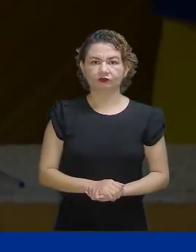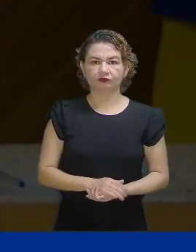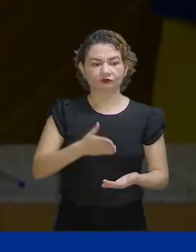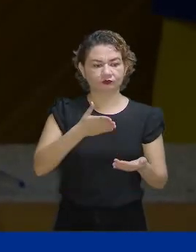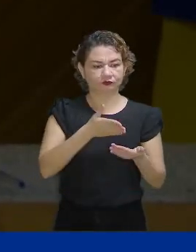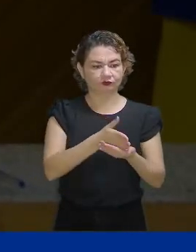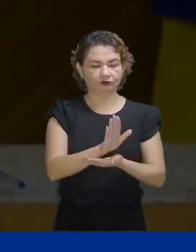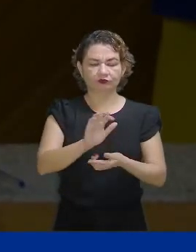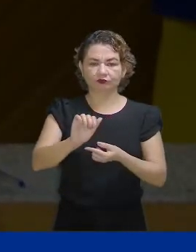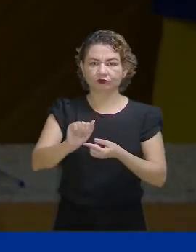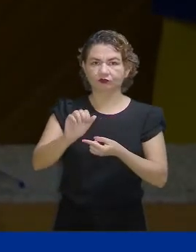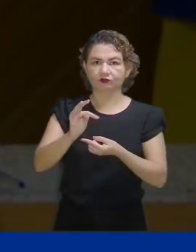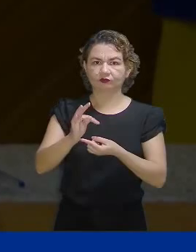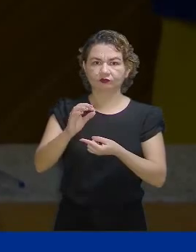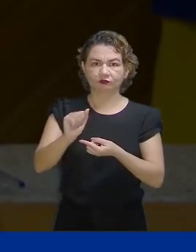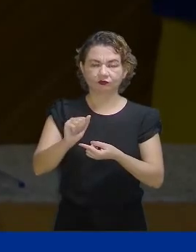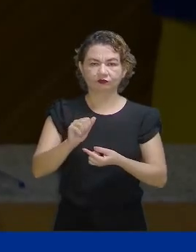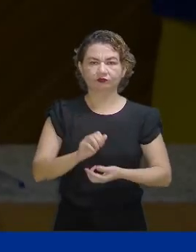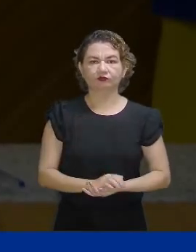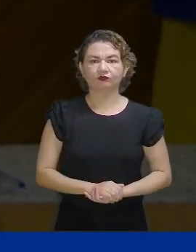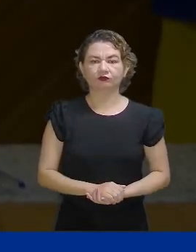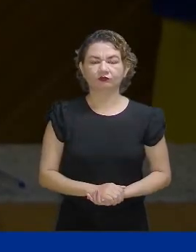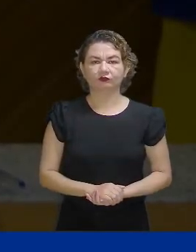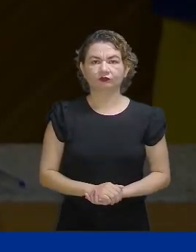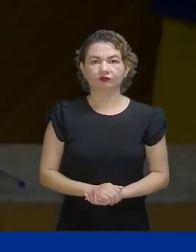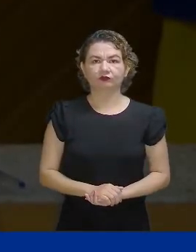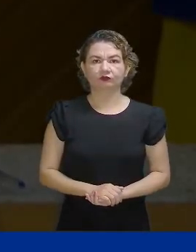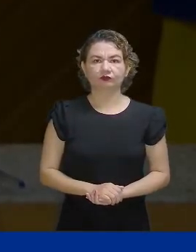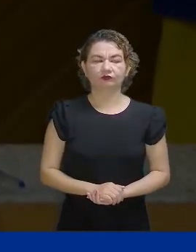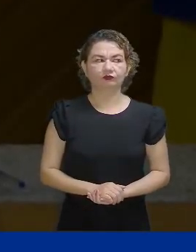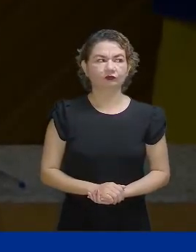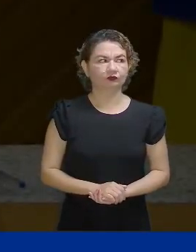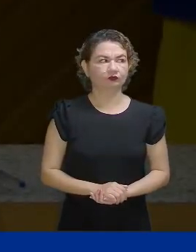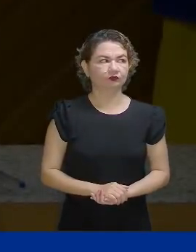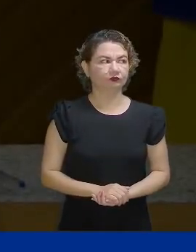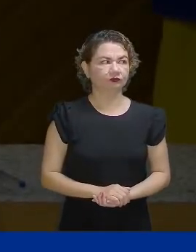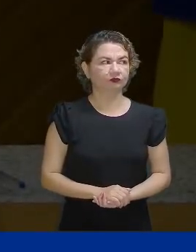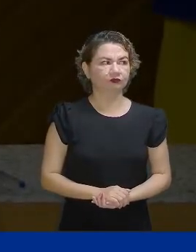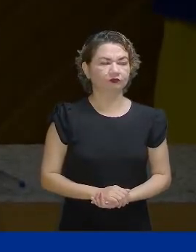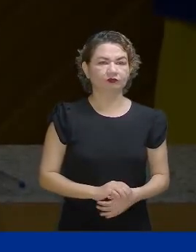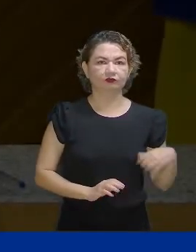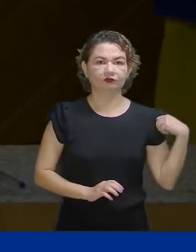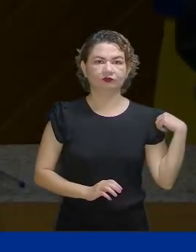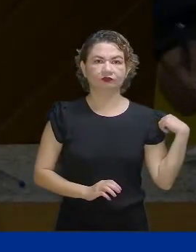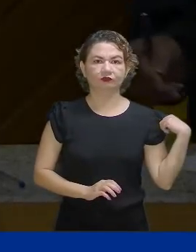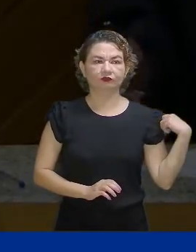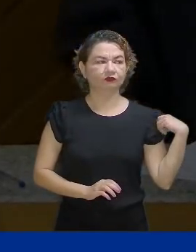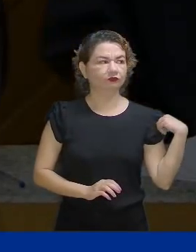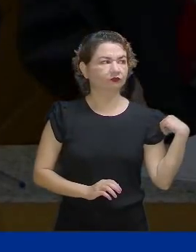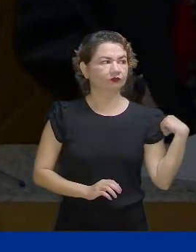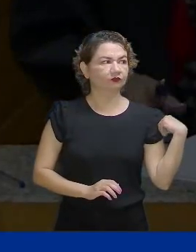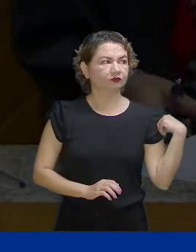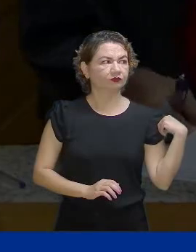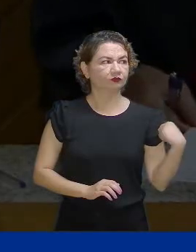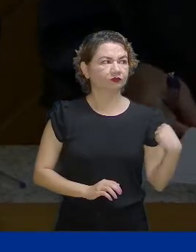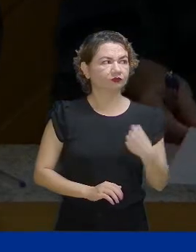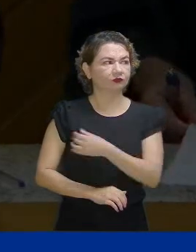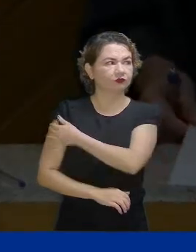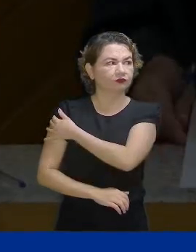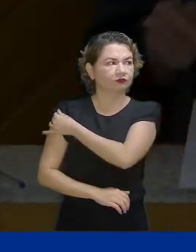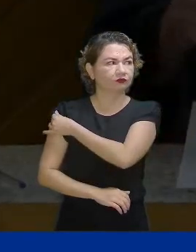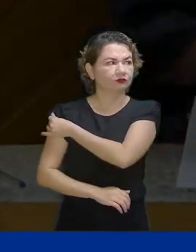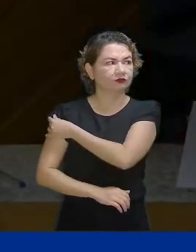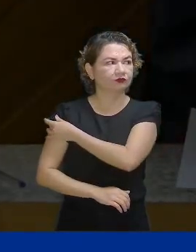está aprovada a unanimidade. Na barra inferior, 16 e 2, 22 de 5 de 2025, 37ª Sessão Judiciária Ordinária